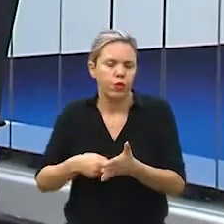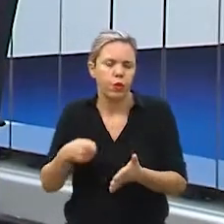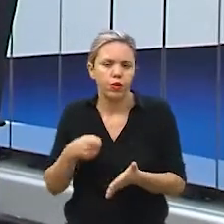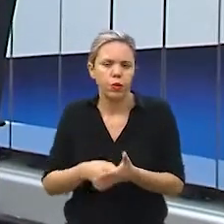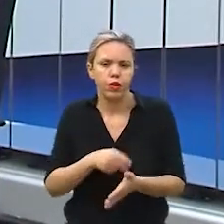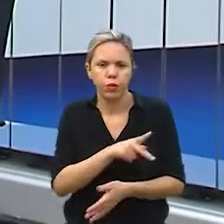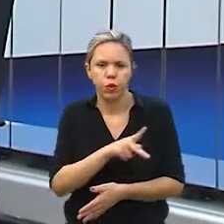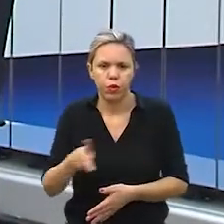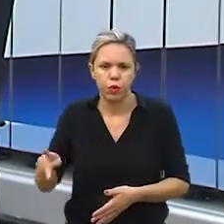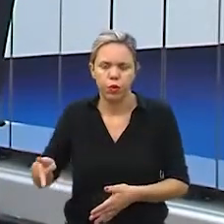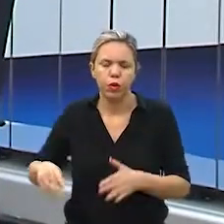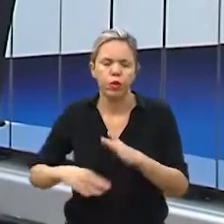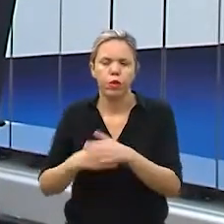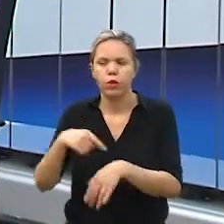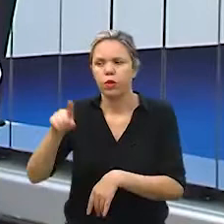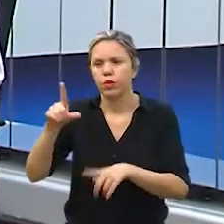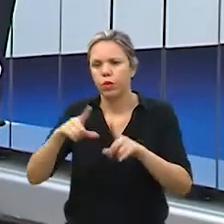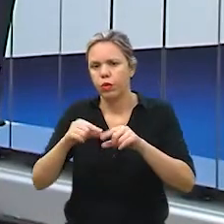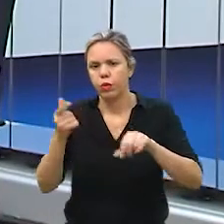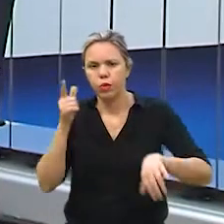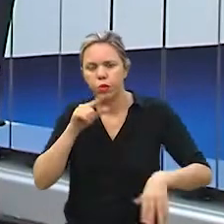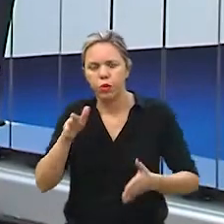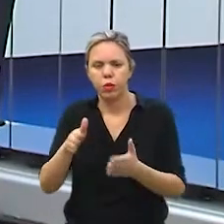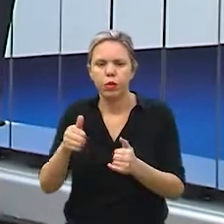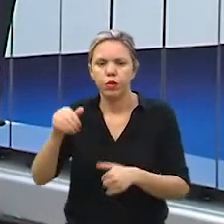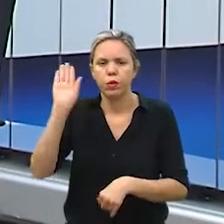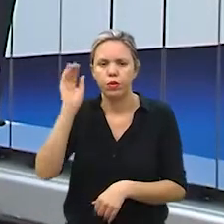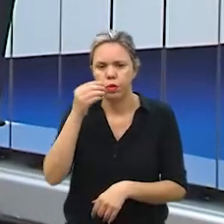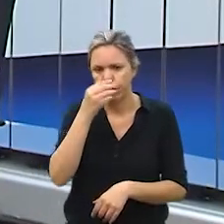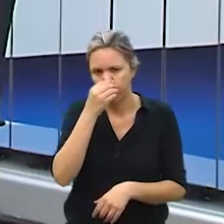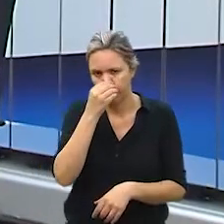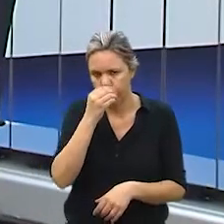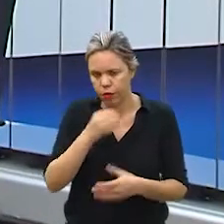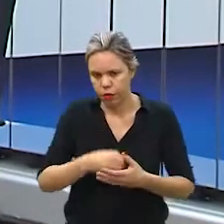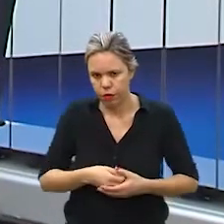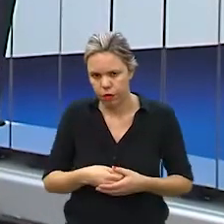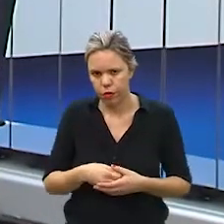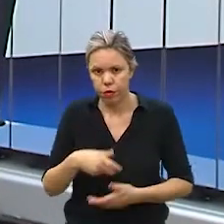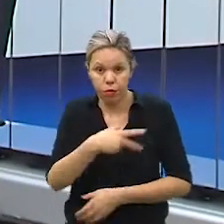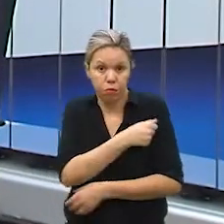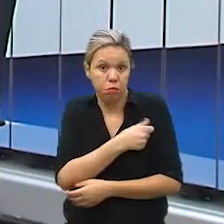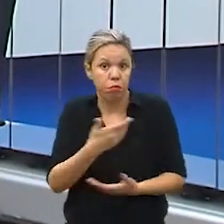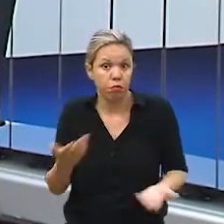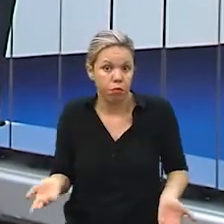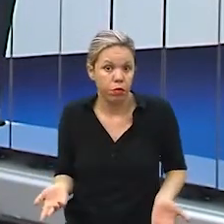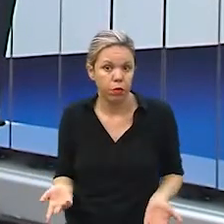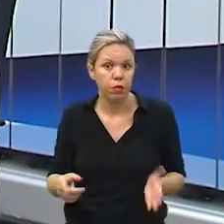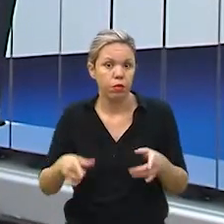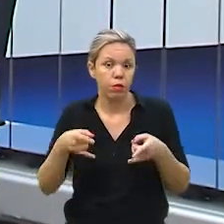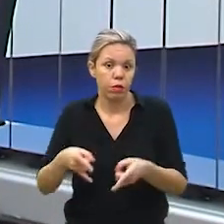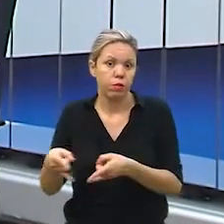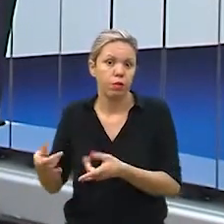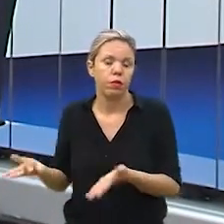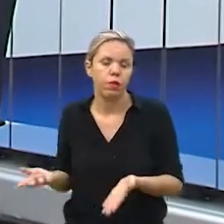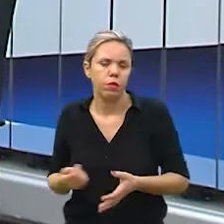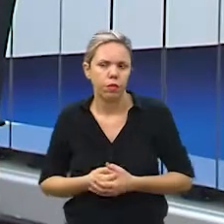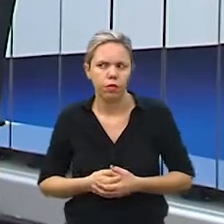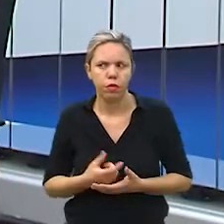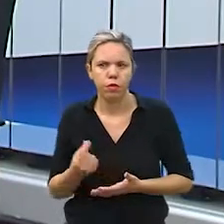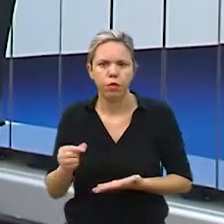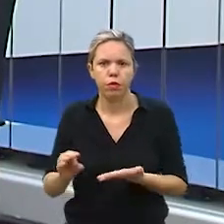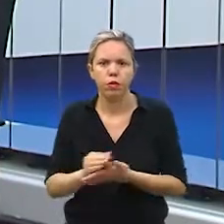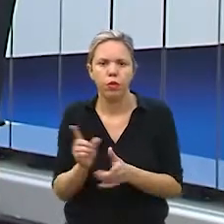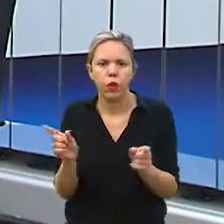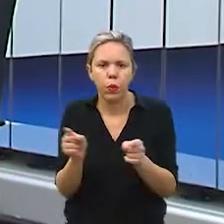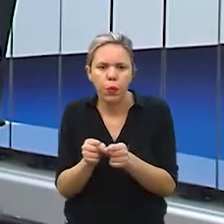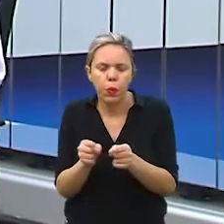da Câmara indo até Brasília para conseguir mais vacinas e leitos, orçamento